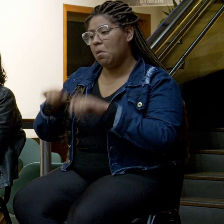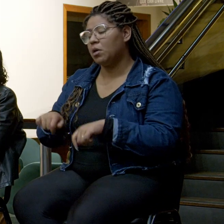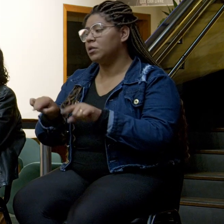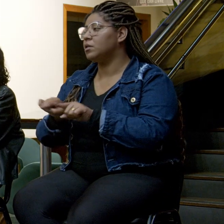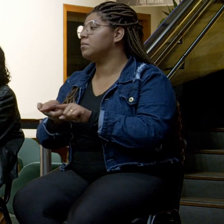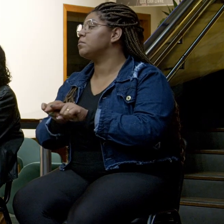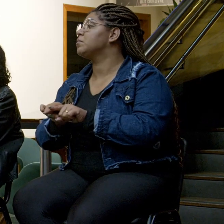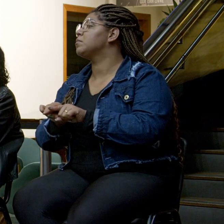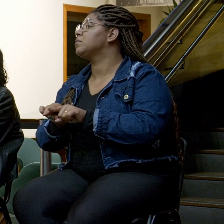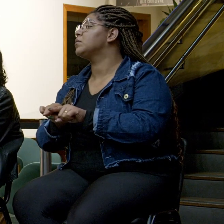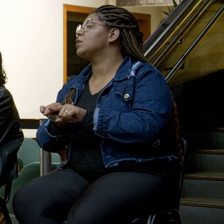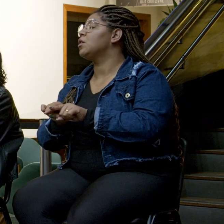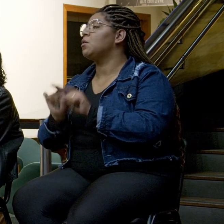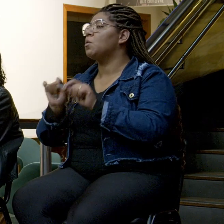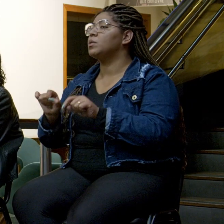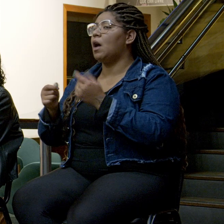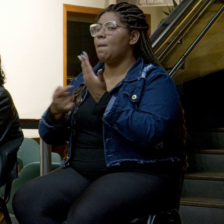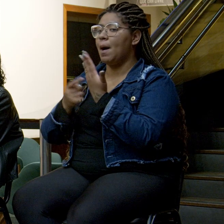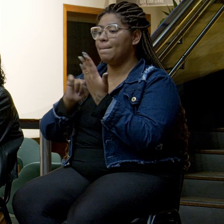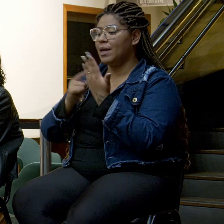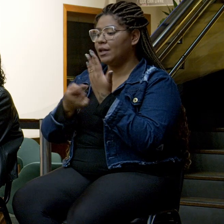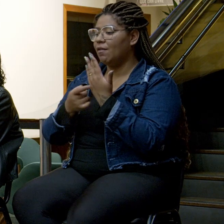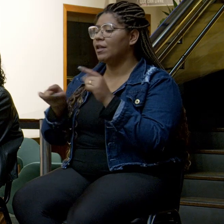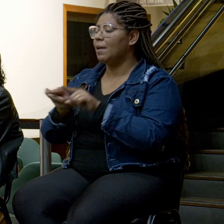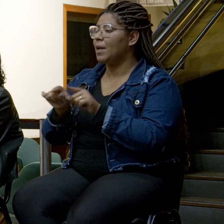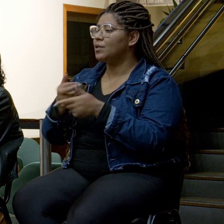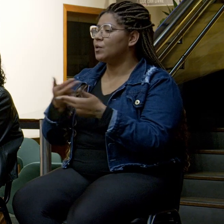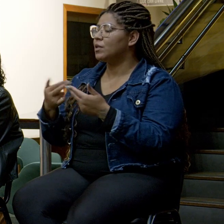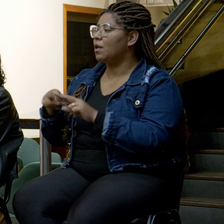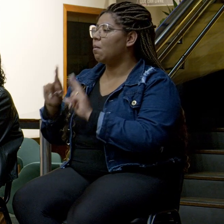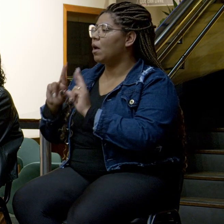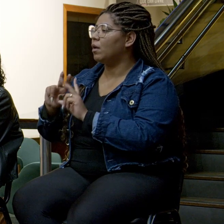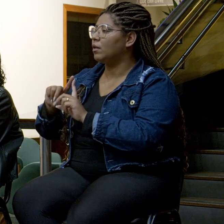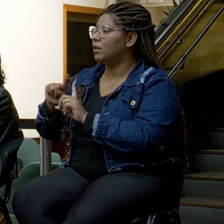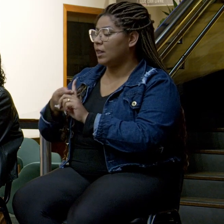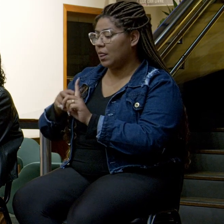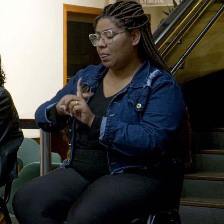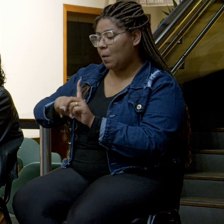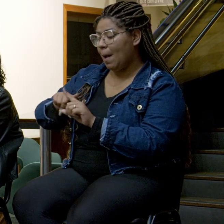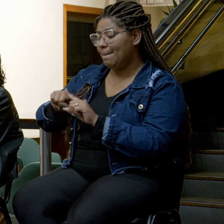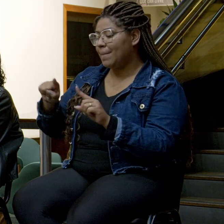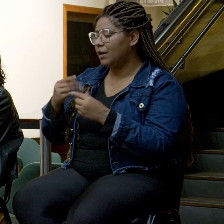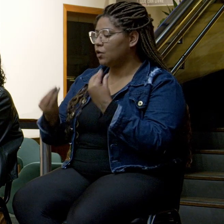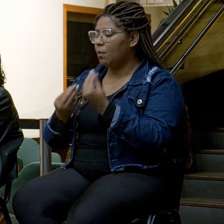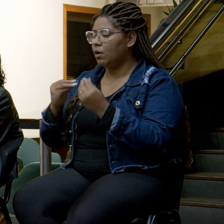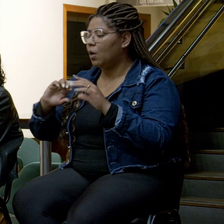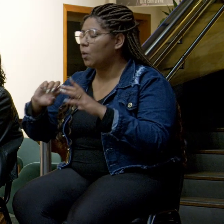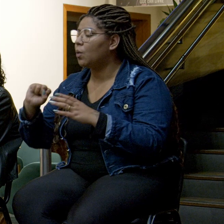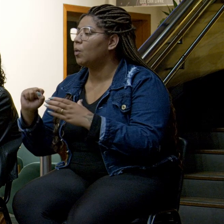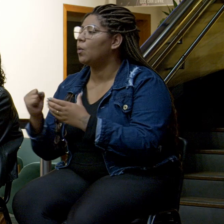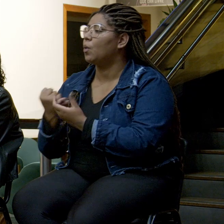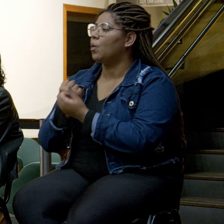figurativo, seja pela metáfora, a experiência da maternagem. Não da maternidade, mas da maternagem, a maternagem